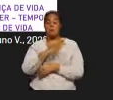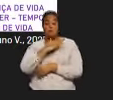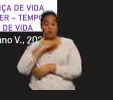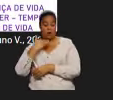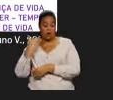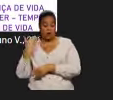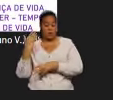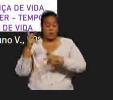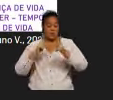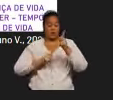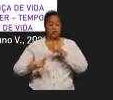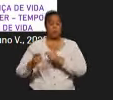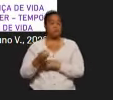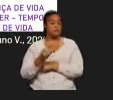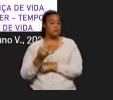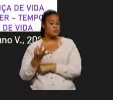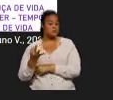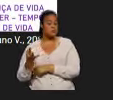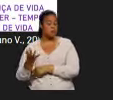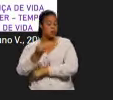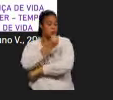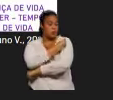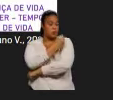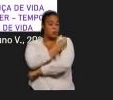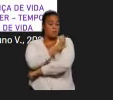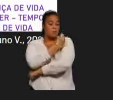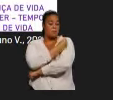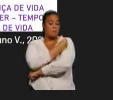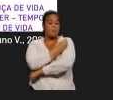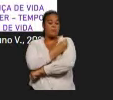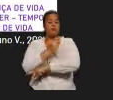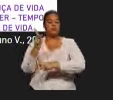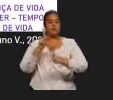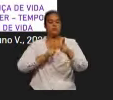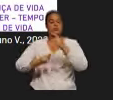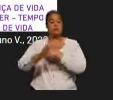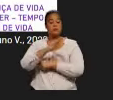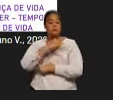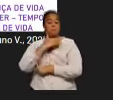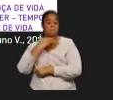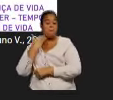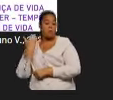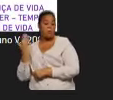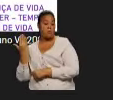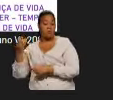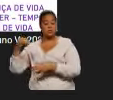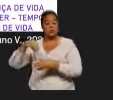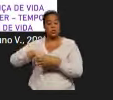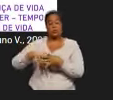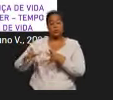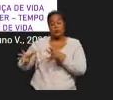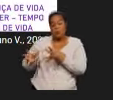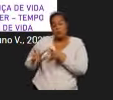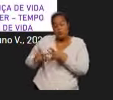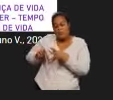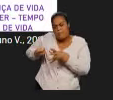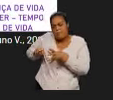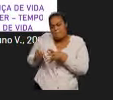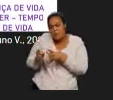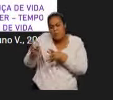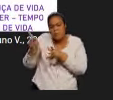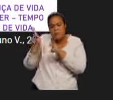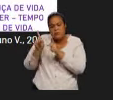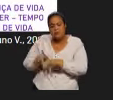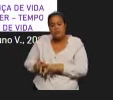em contrapartida é um número de pessoas que morrem dentro do grupo de mil no